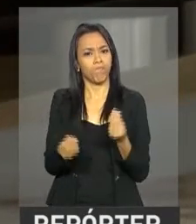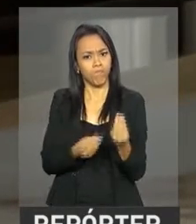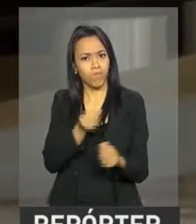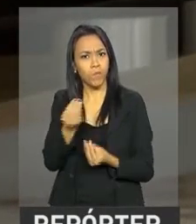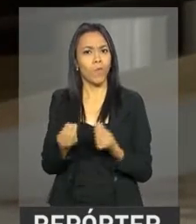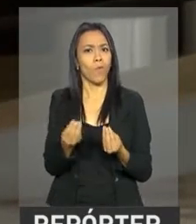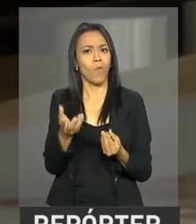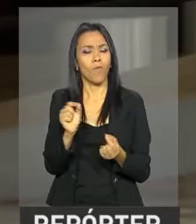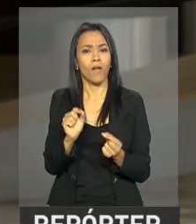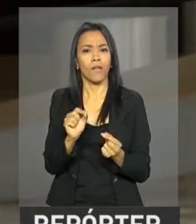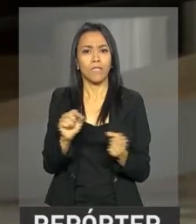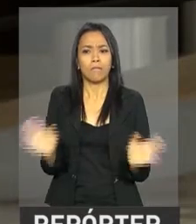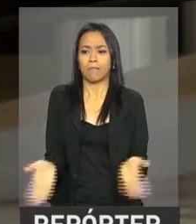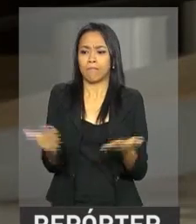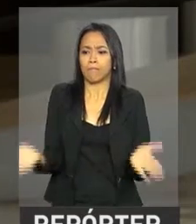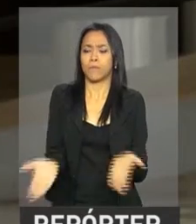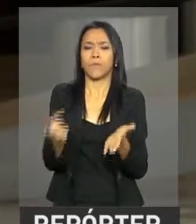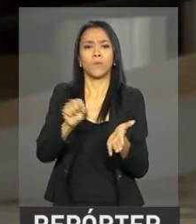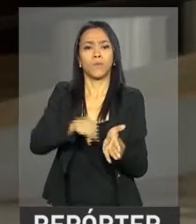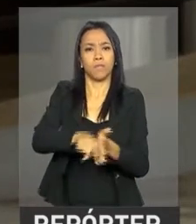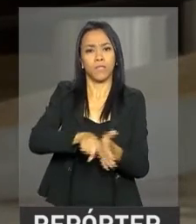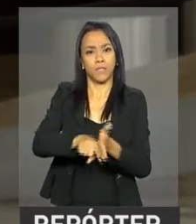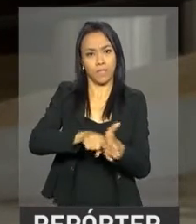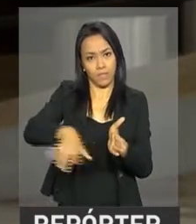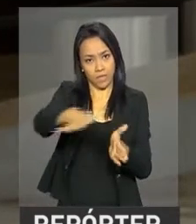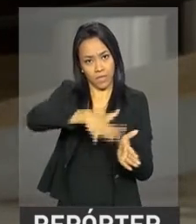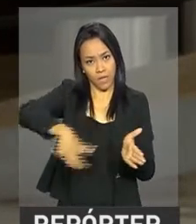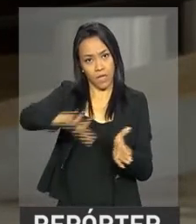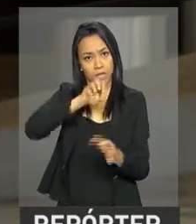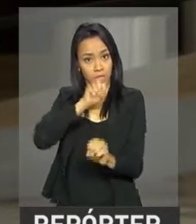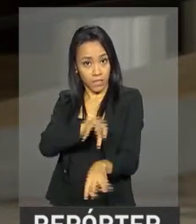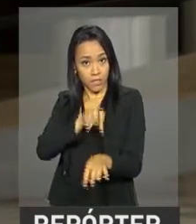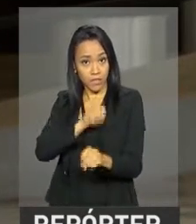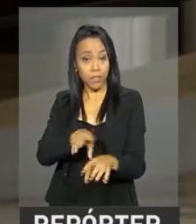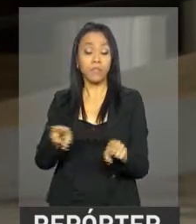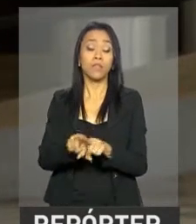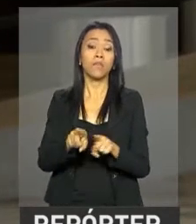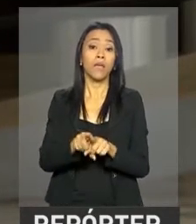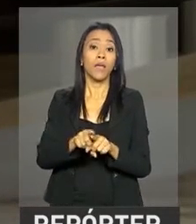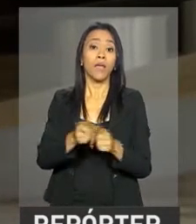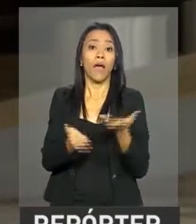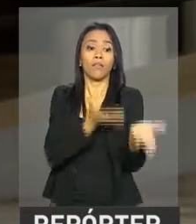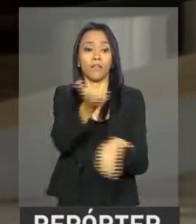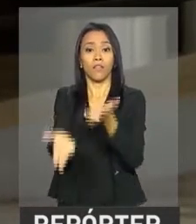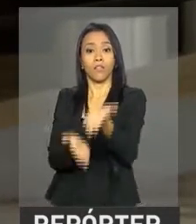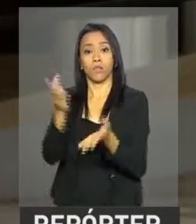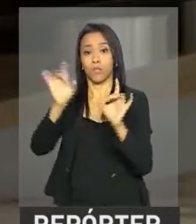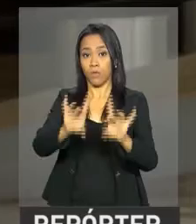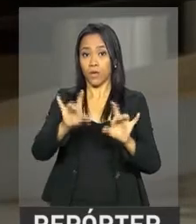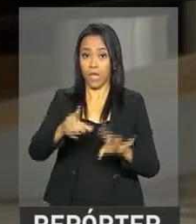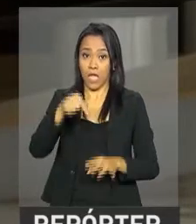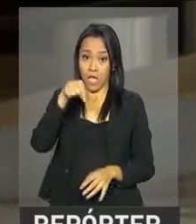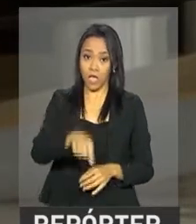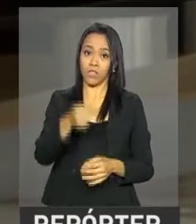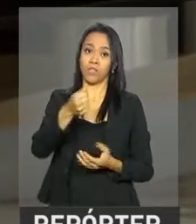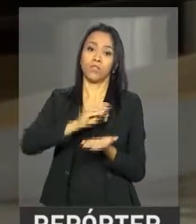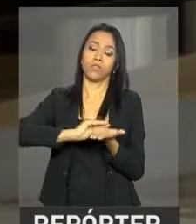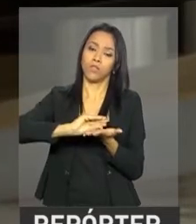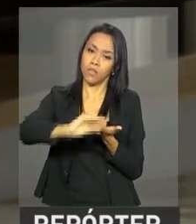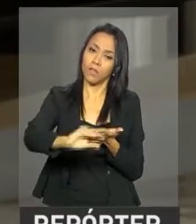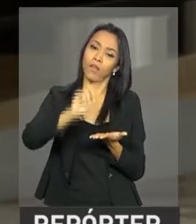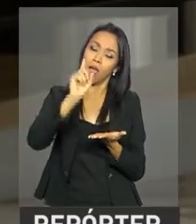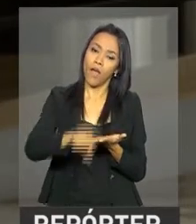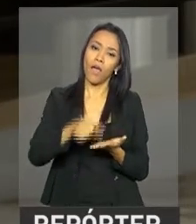para incentivar o desenvolvimento de pesquisa, ensino e de atendimento de qualidade. Os recursos são repassados